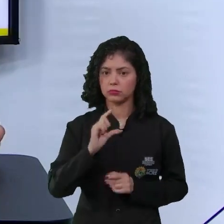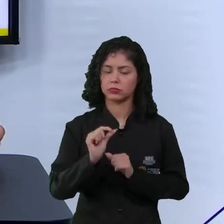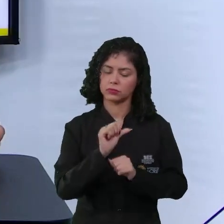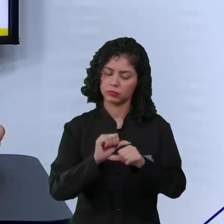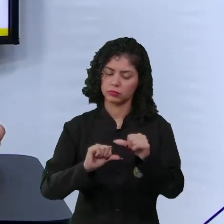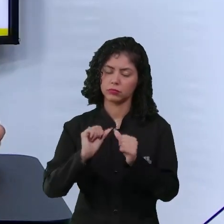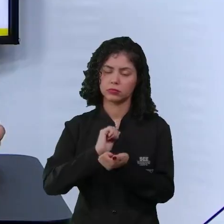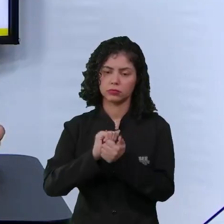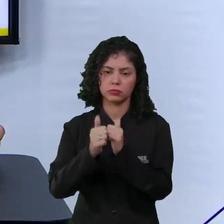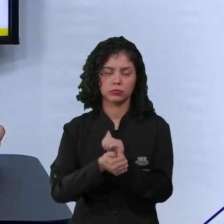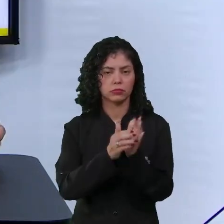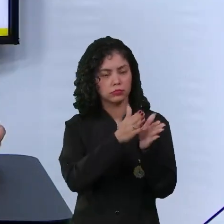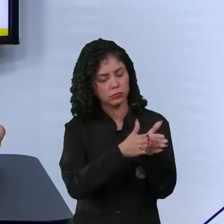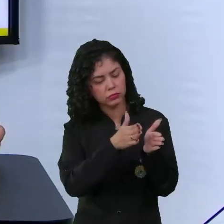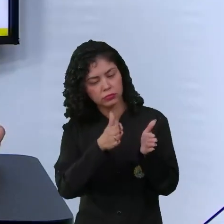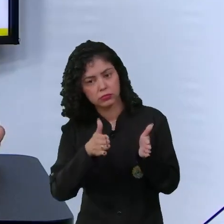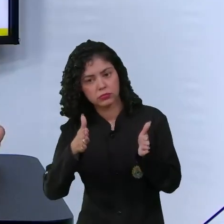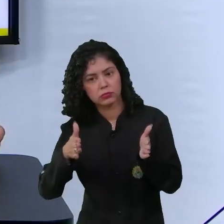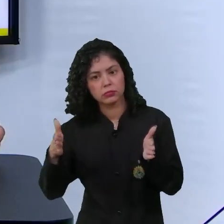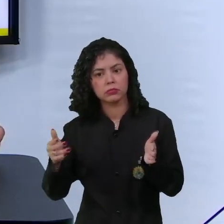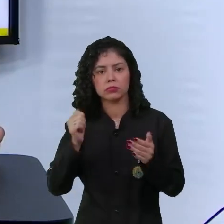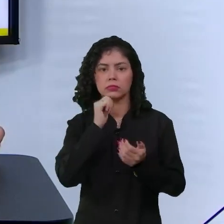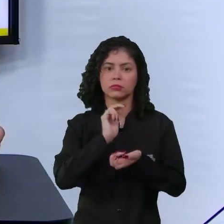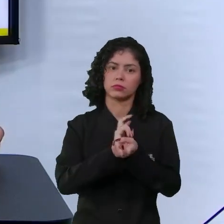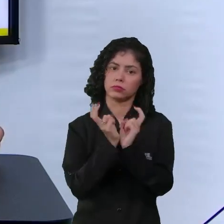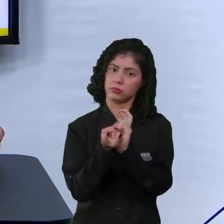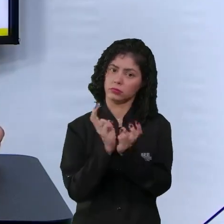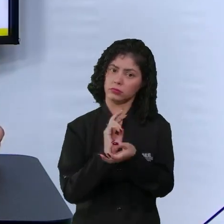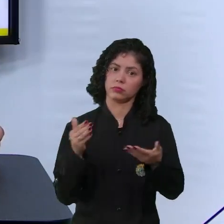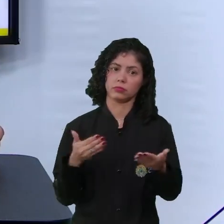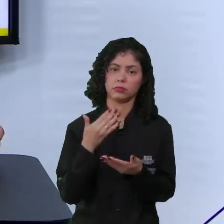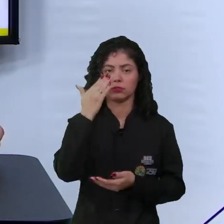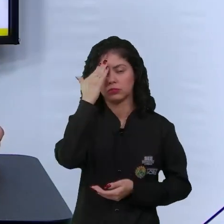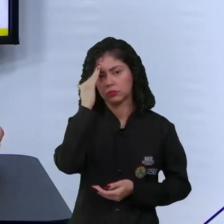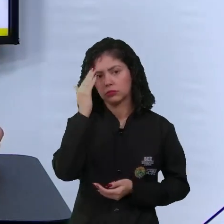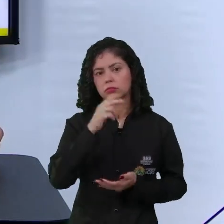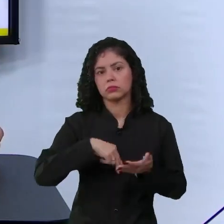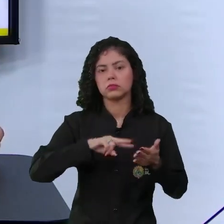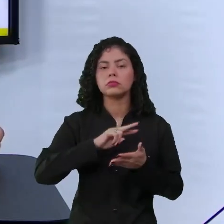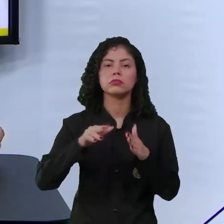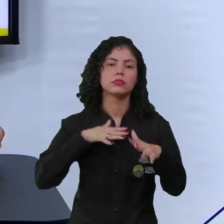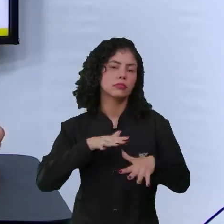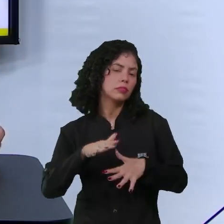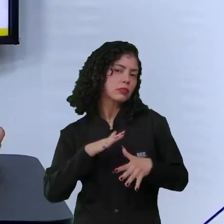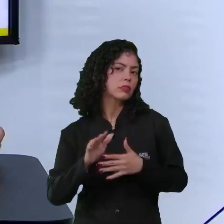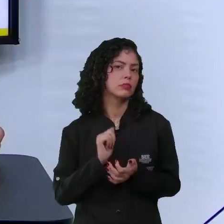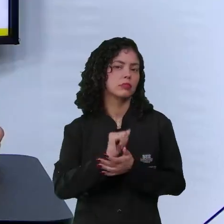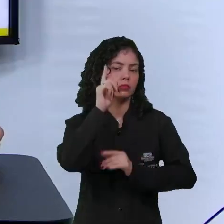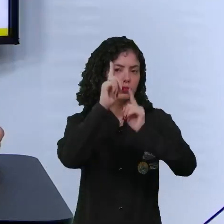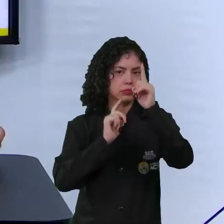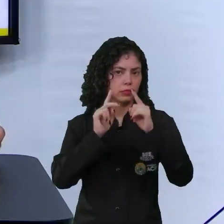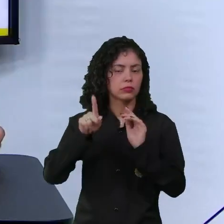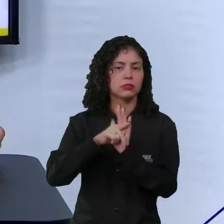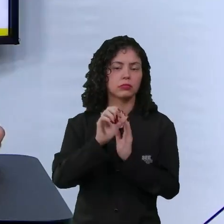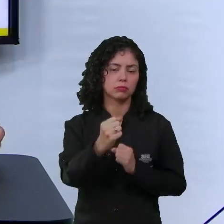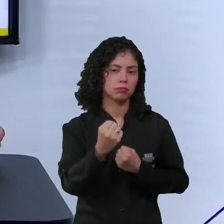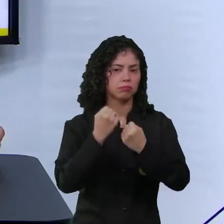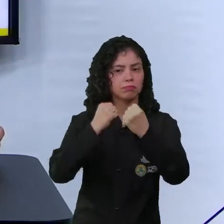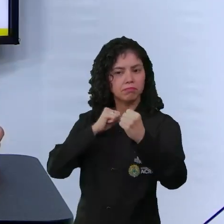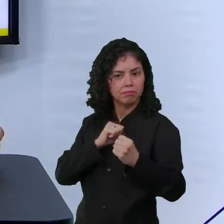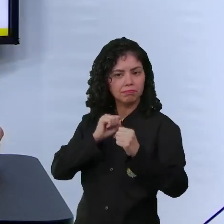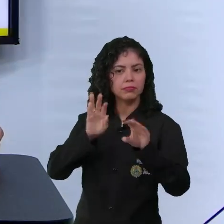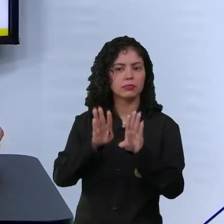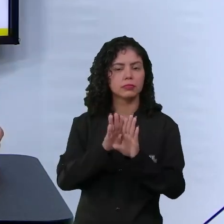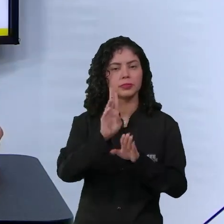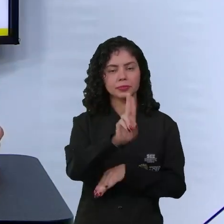transformando, se adaptando, hoje patrimônio cultural, mas entendida como dança, como movimento, como gestual, como luta, pode ser utilizada